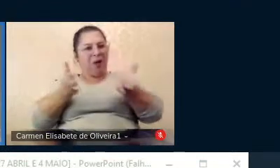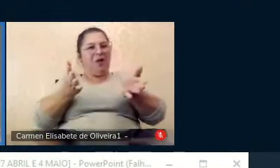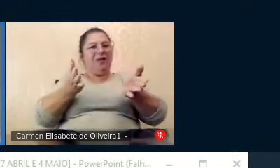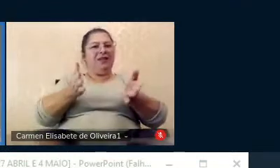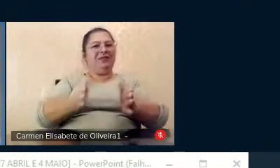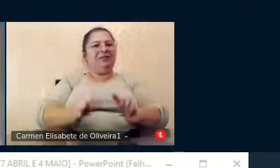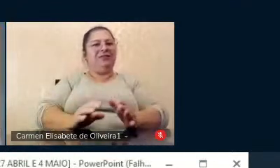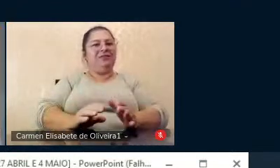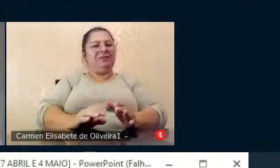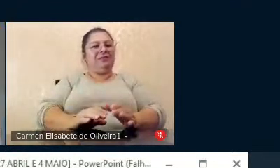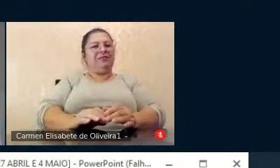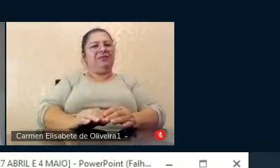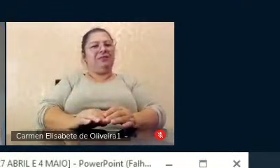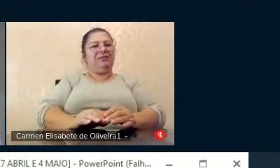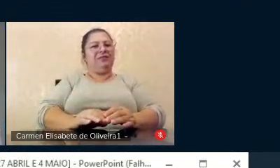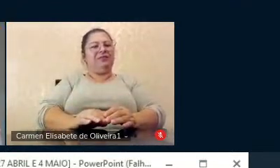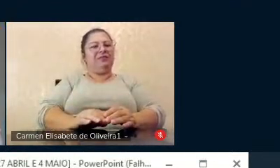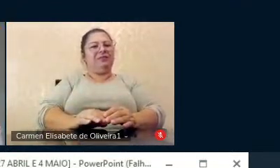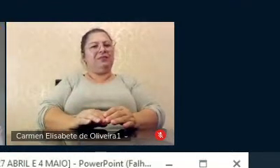literatura.